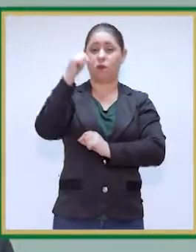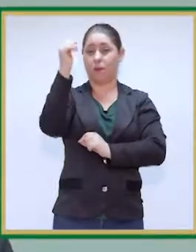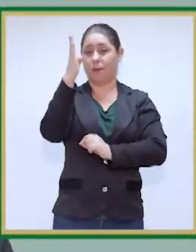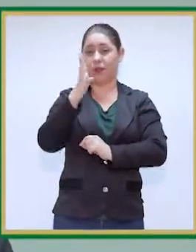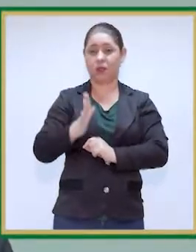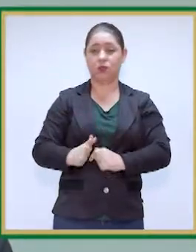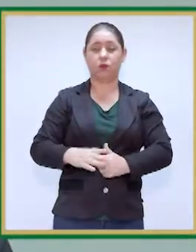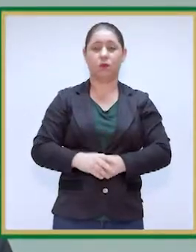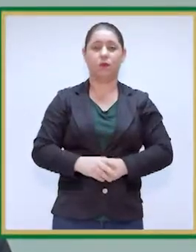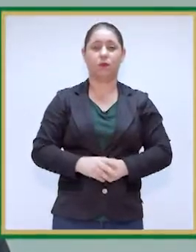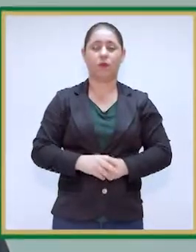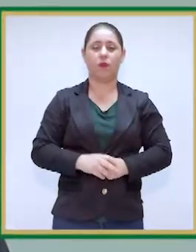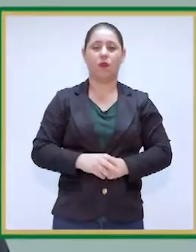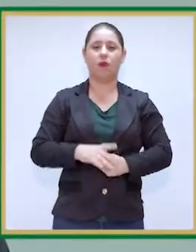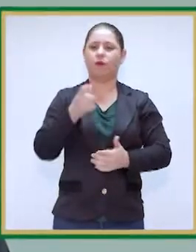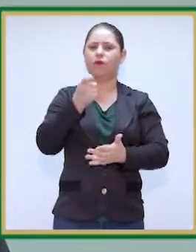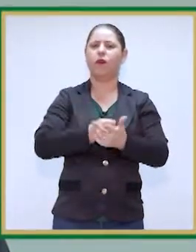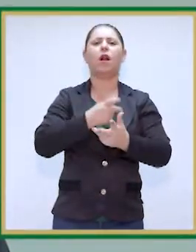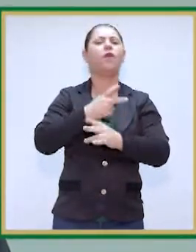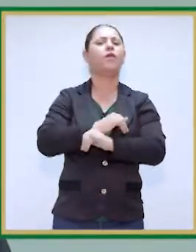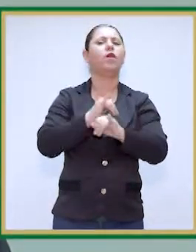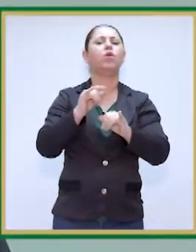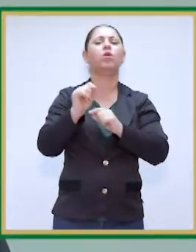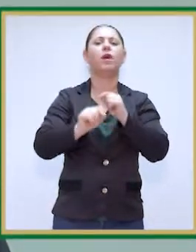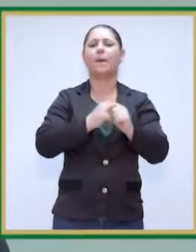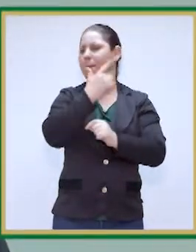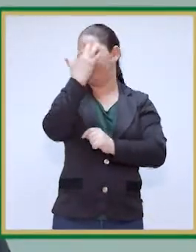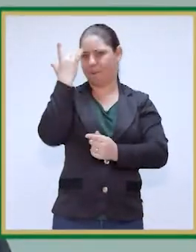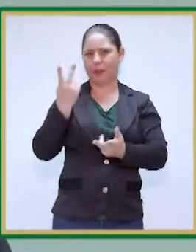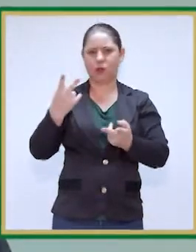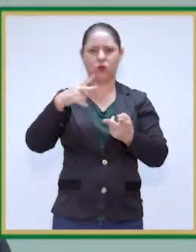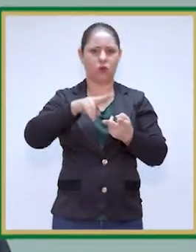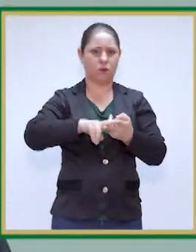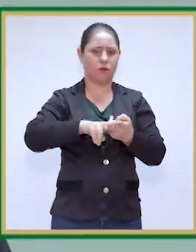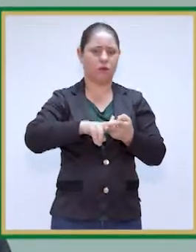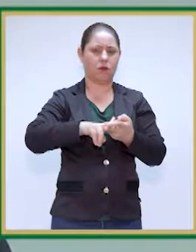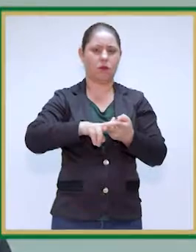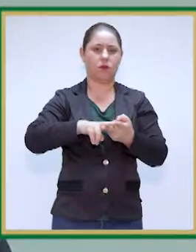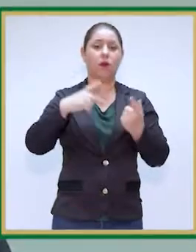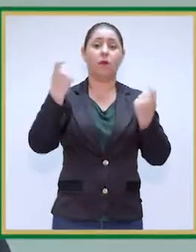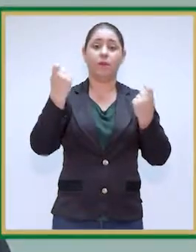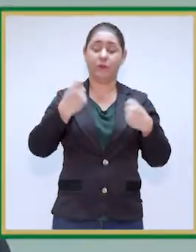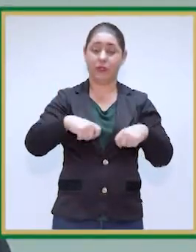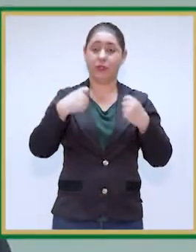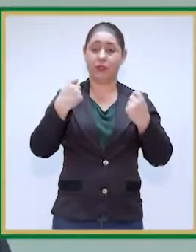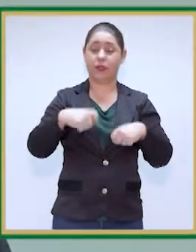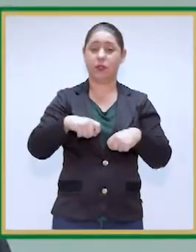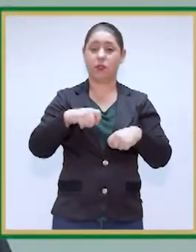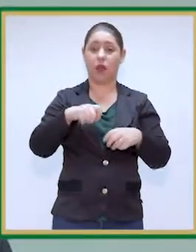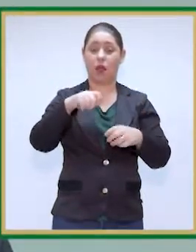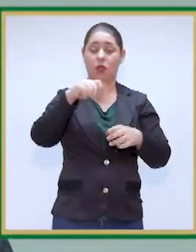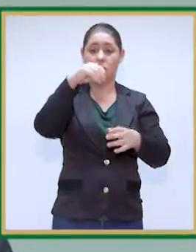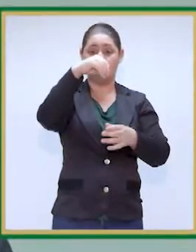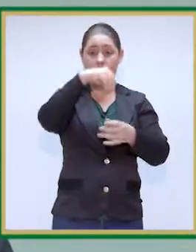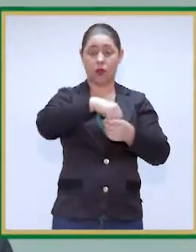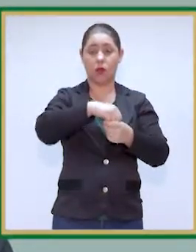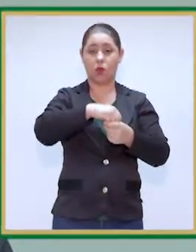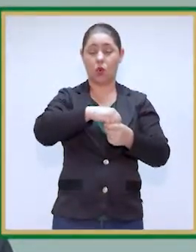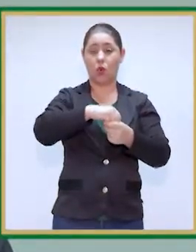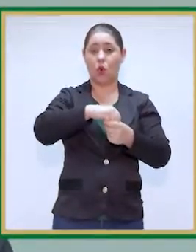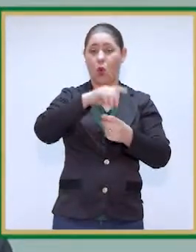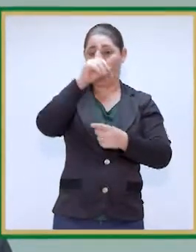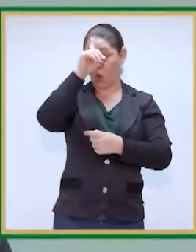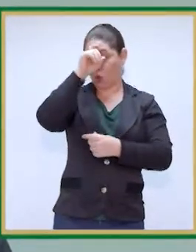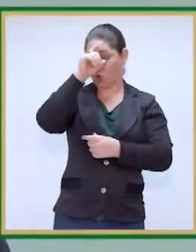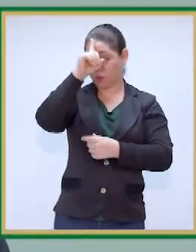Brasil determinava que as pessoas que cumprem medida de segurança deveriam cumprir no estabelecimento chamado Hospital